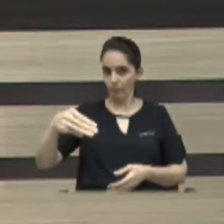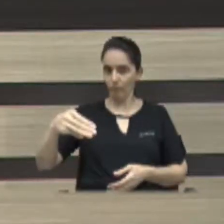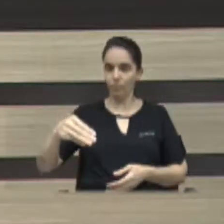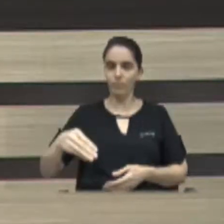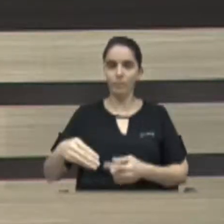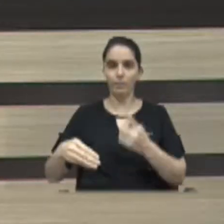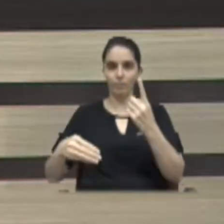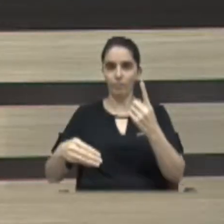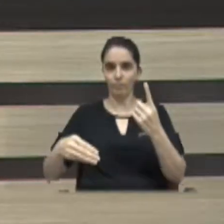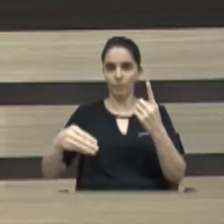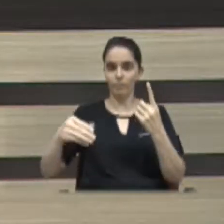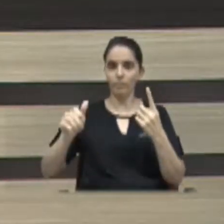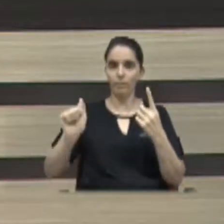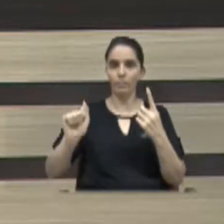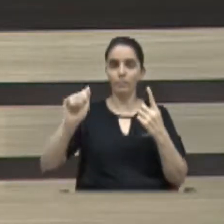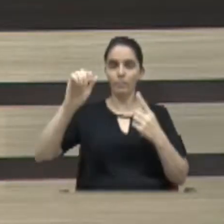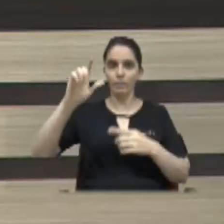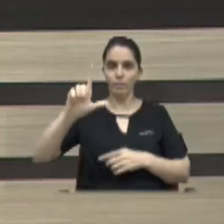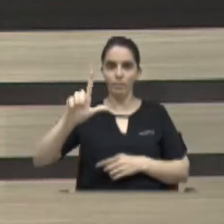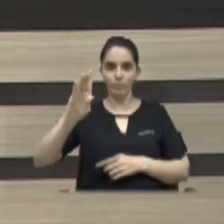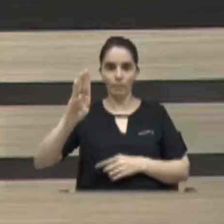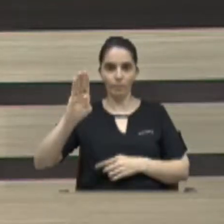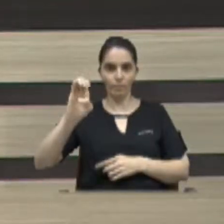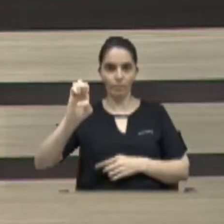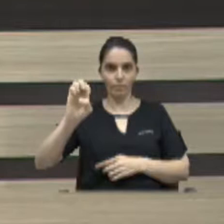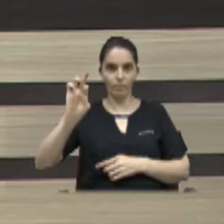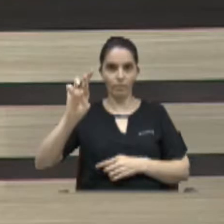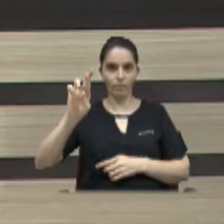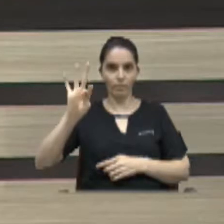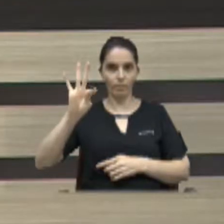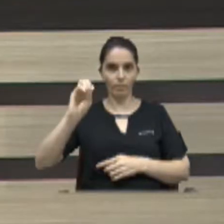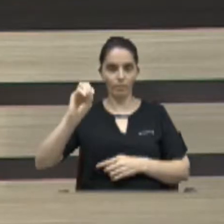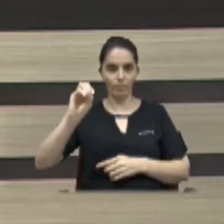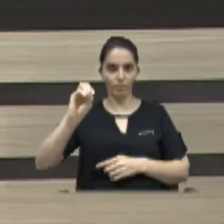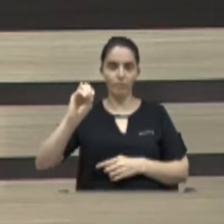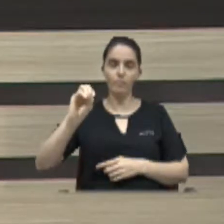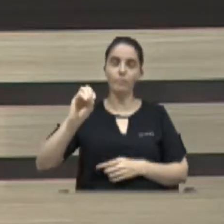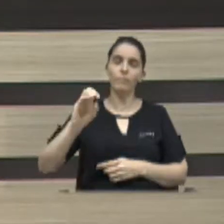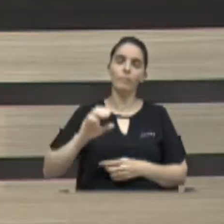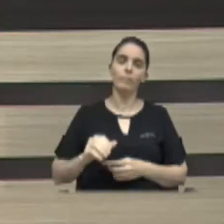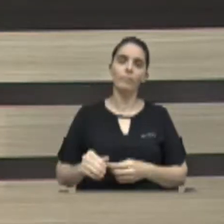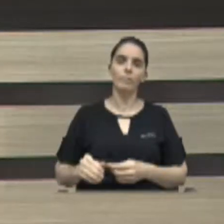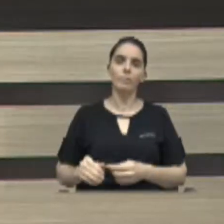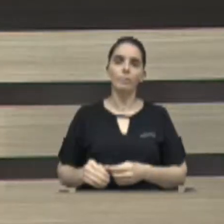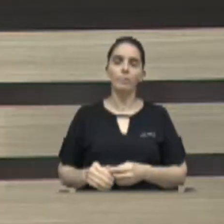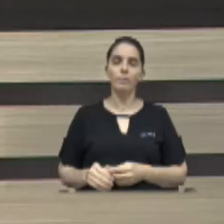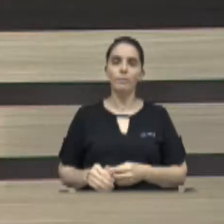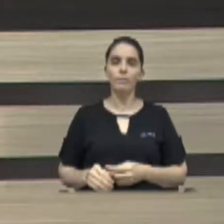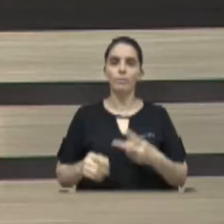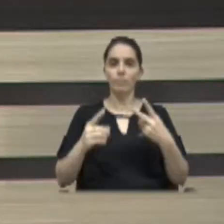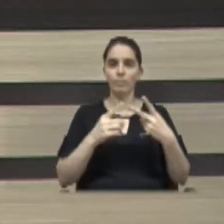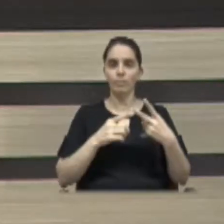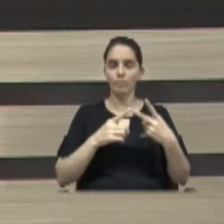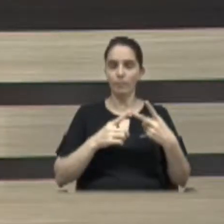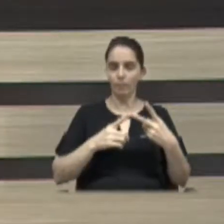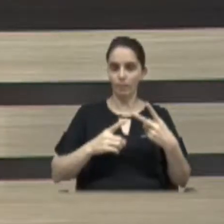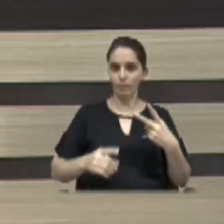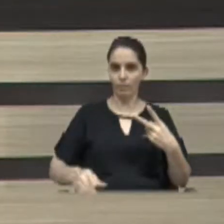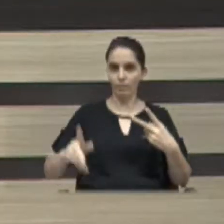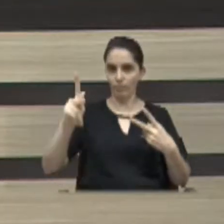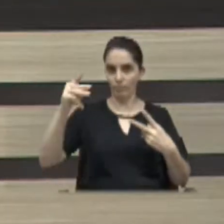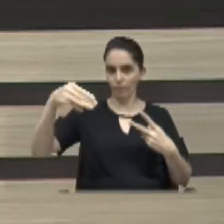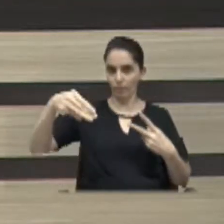soldado PM Alberto Ricieli Scaramelo Furlan e ao soldado